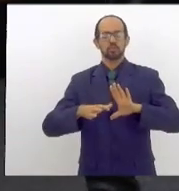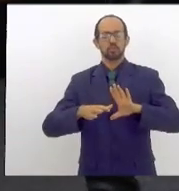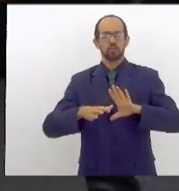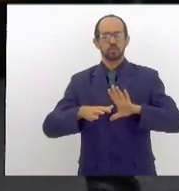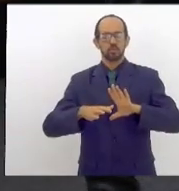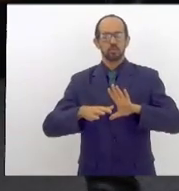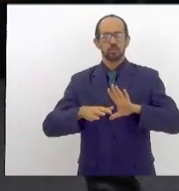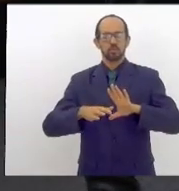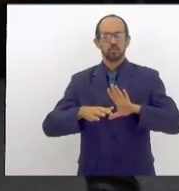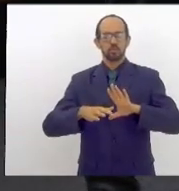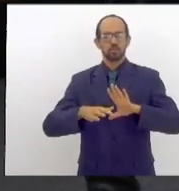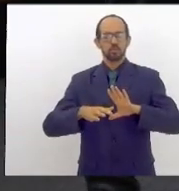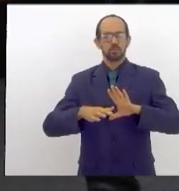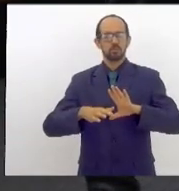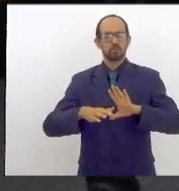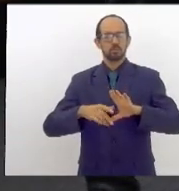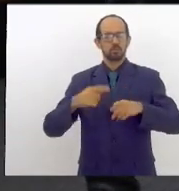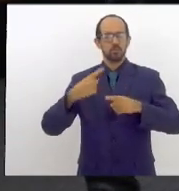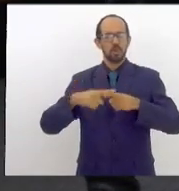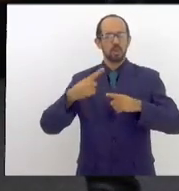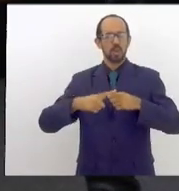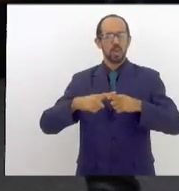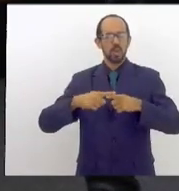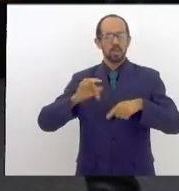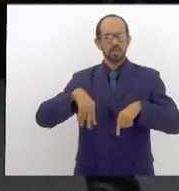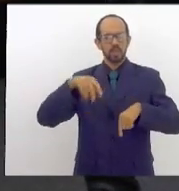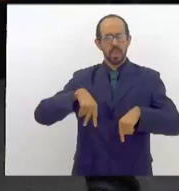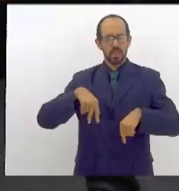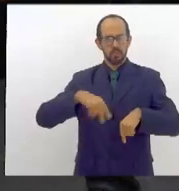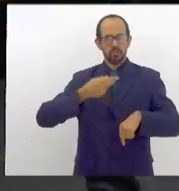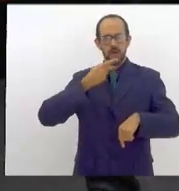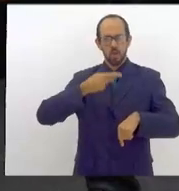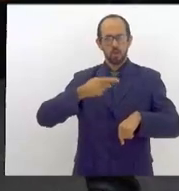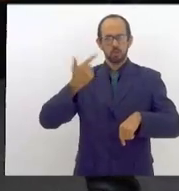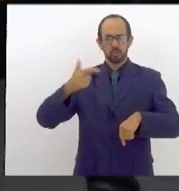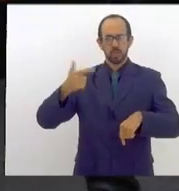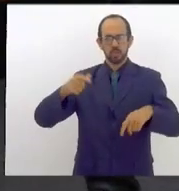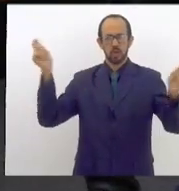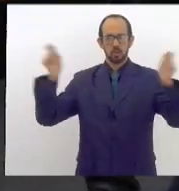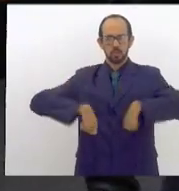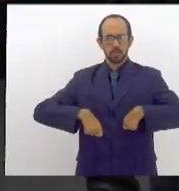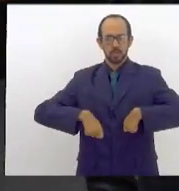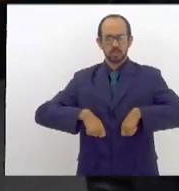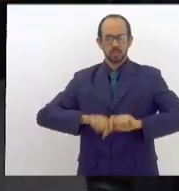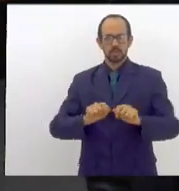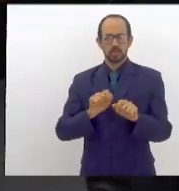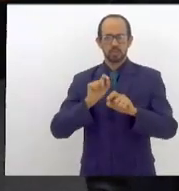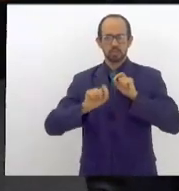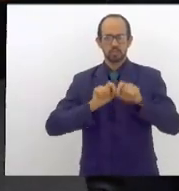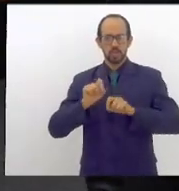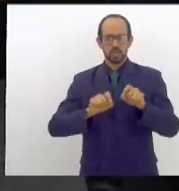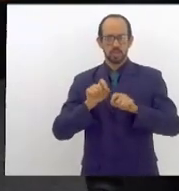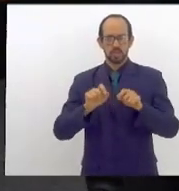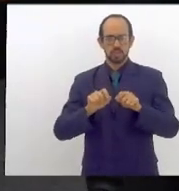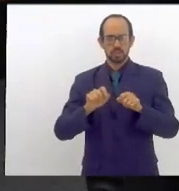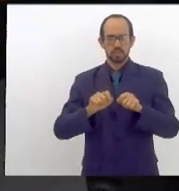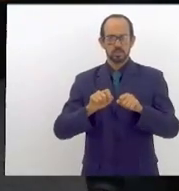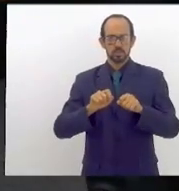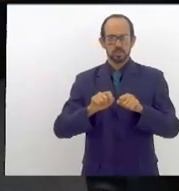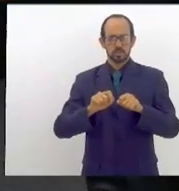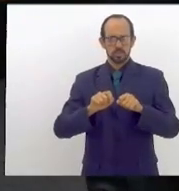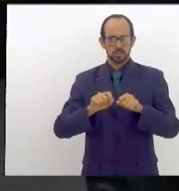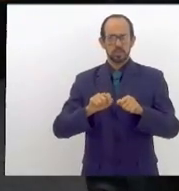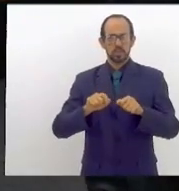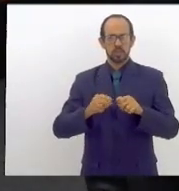porque quem tá falando ali não teve nem a competência de tornar esse projeto naquele momento um projeto